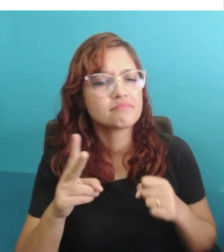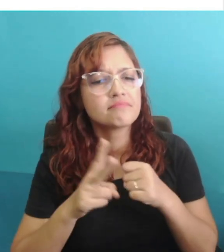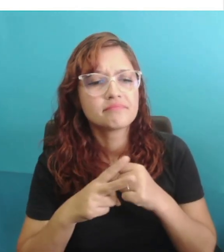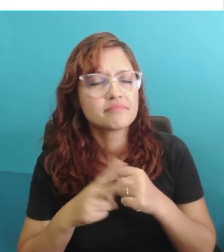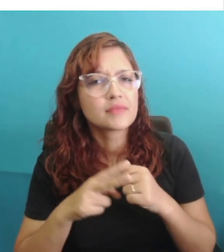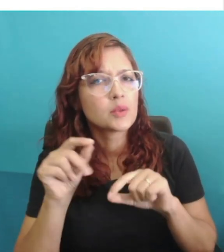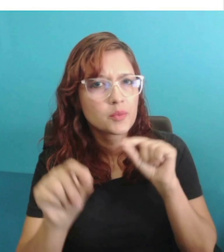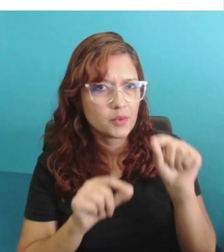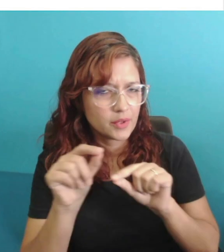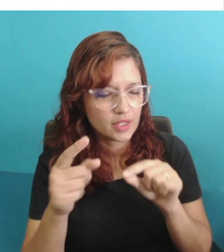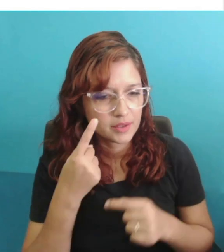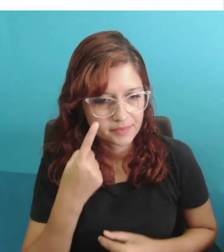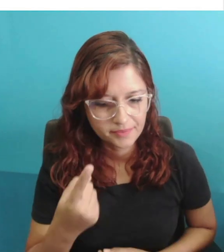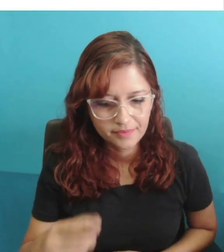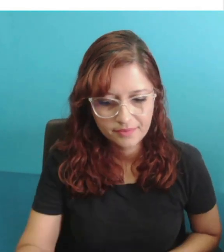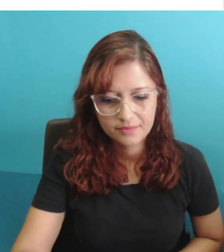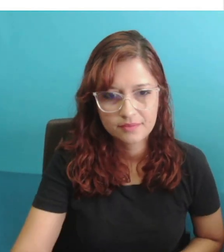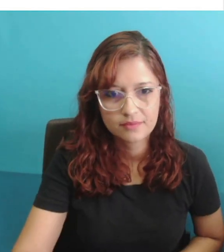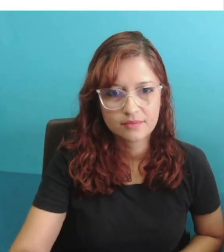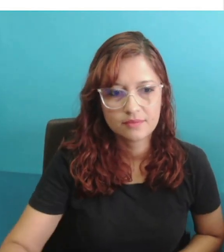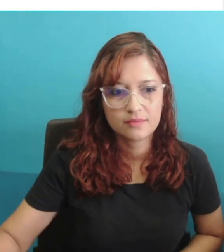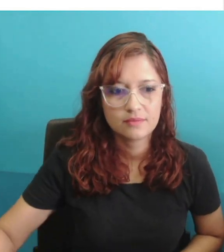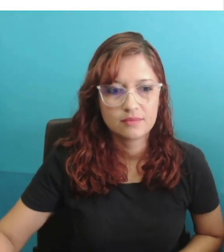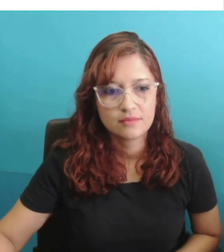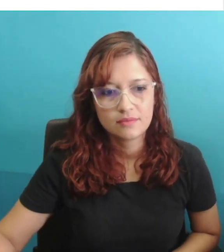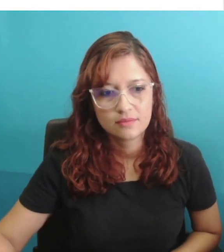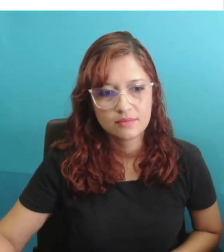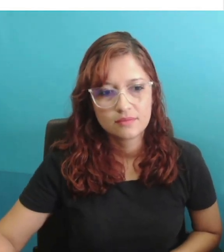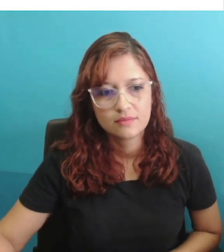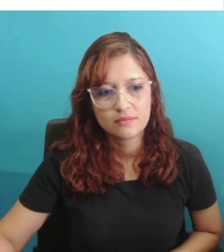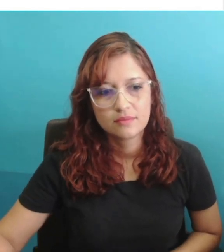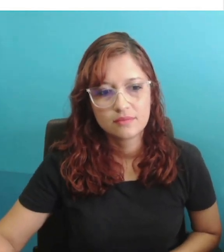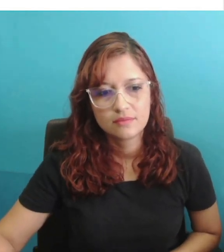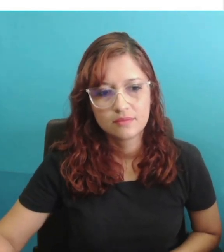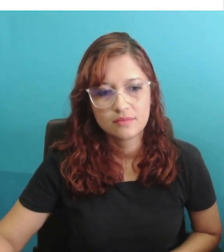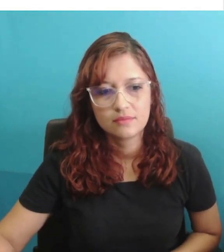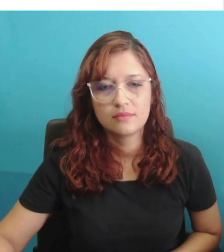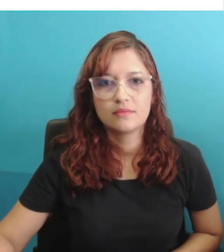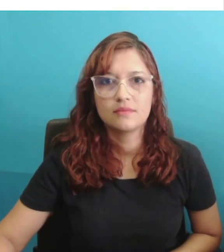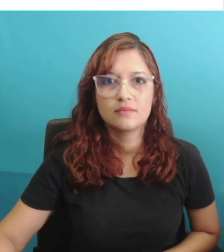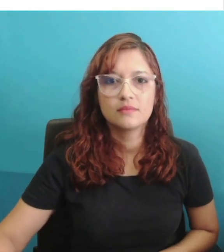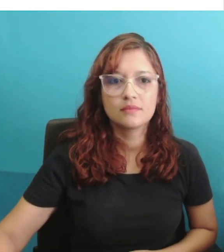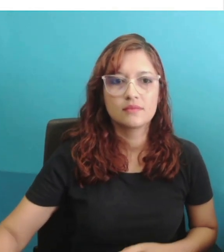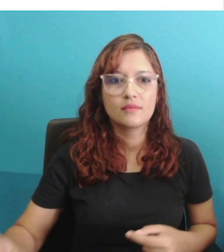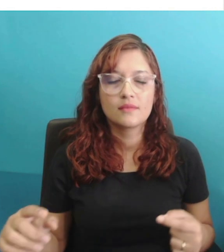e assistir, tem mais informações. Mas o que são verbos?